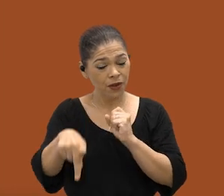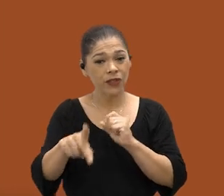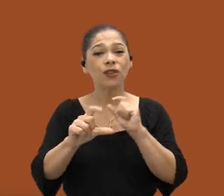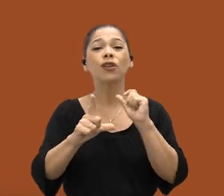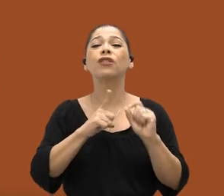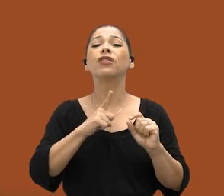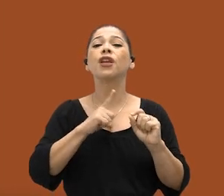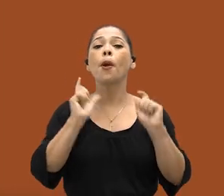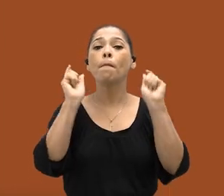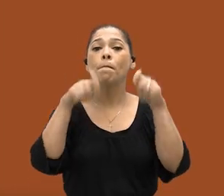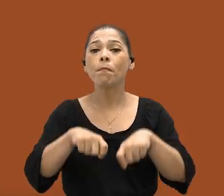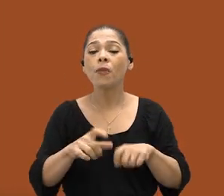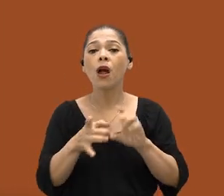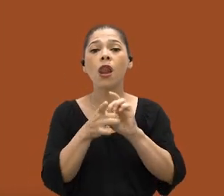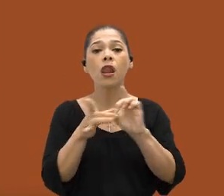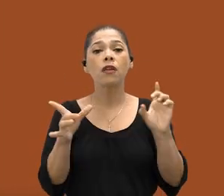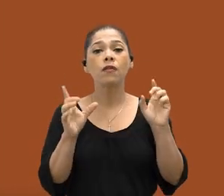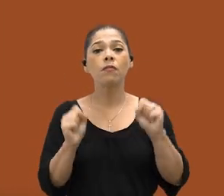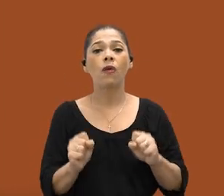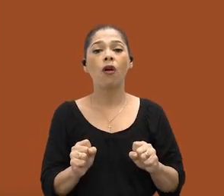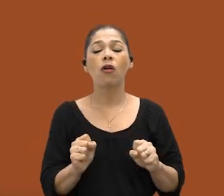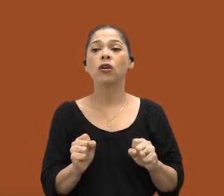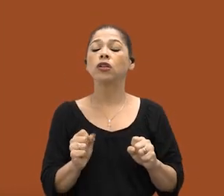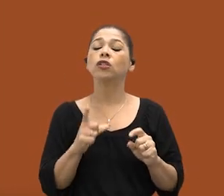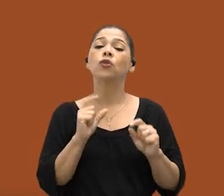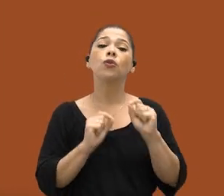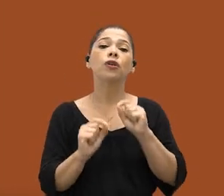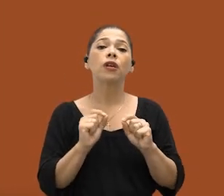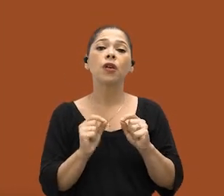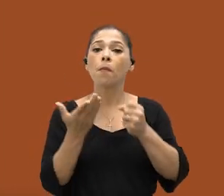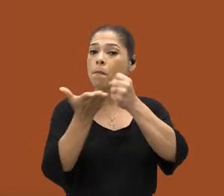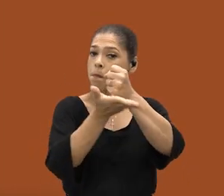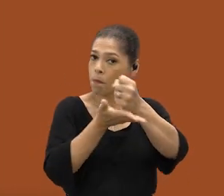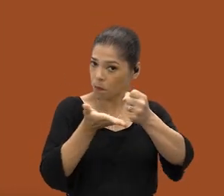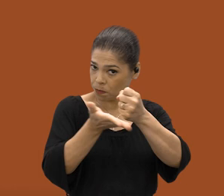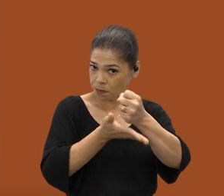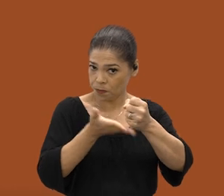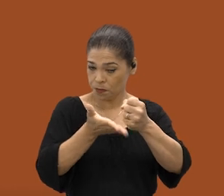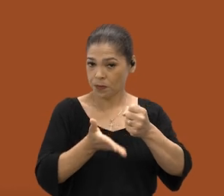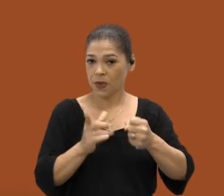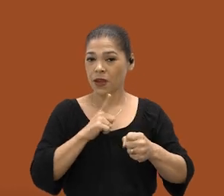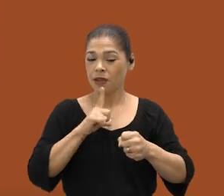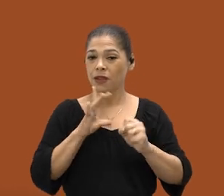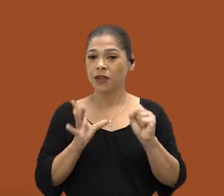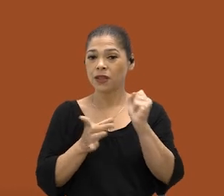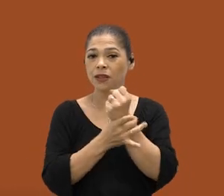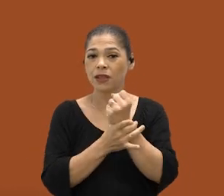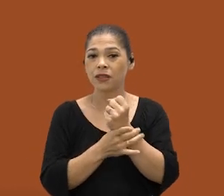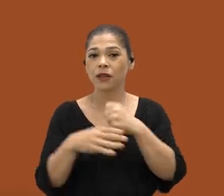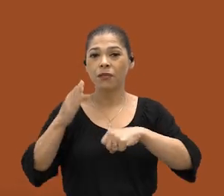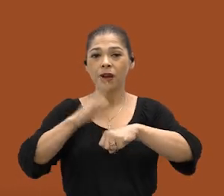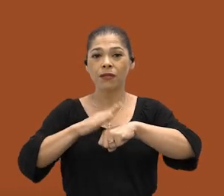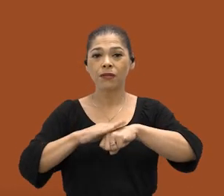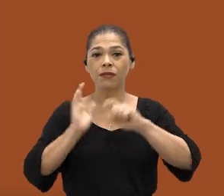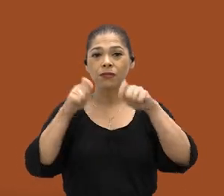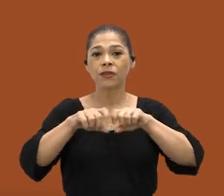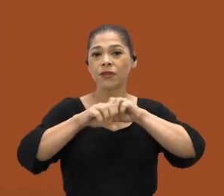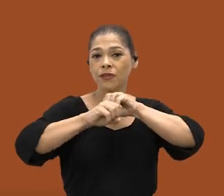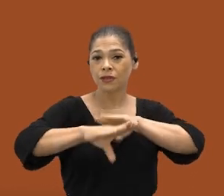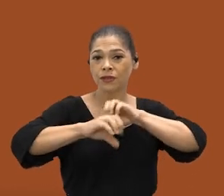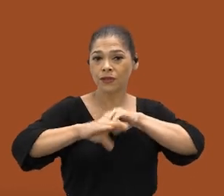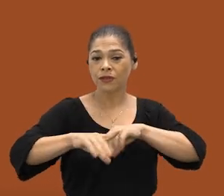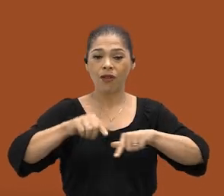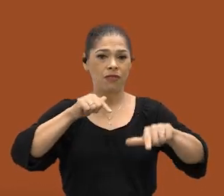o professor tenha uma um acabou-se uma base que lhe dê segurança para desempenhar seu